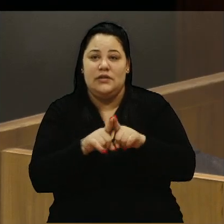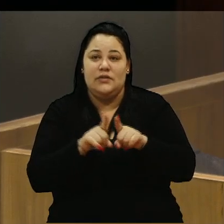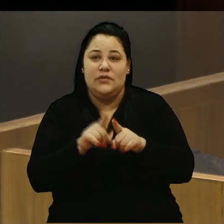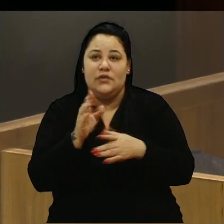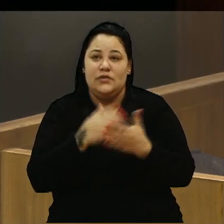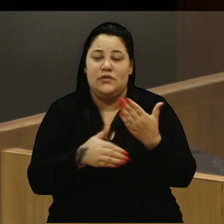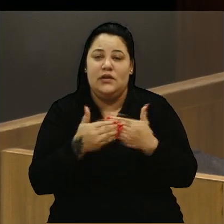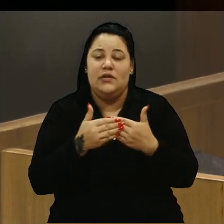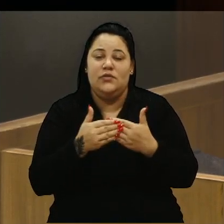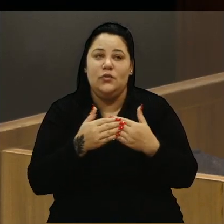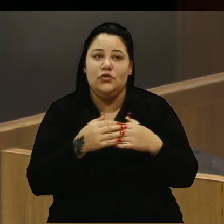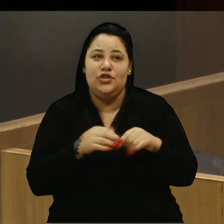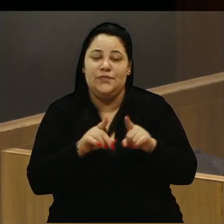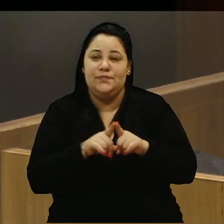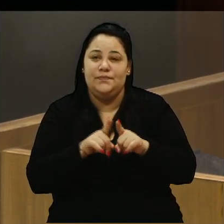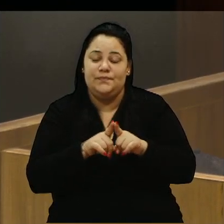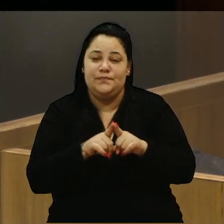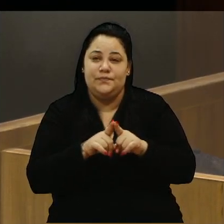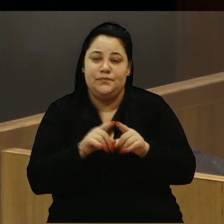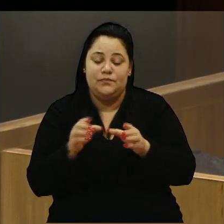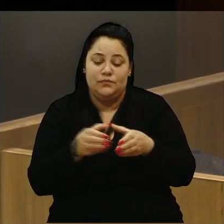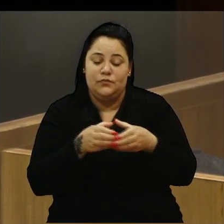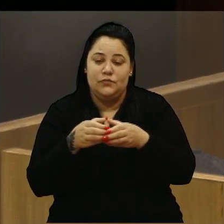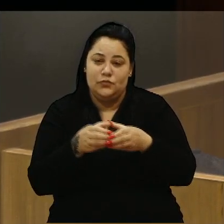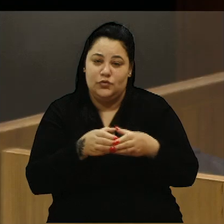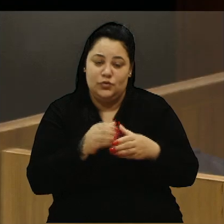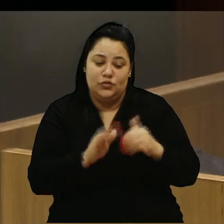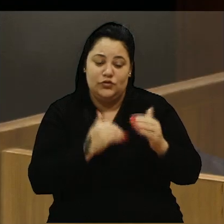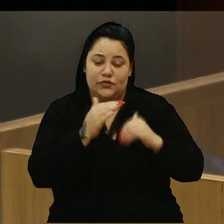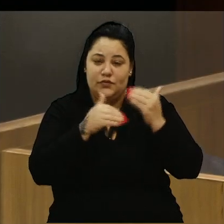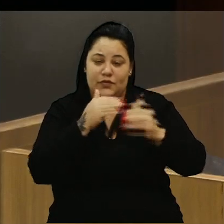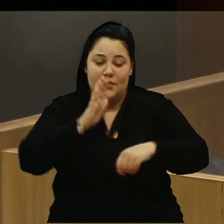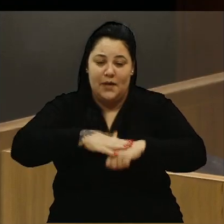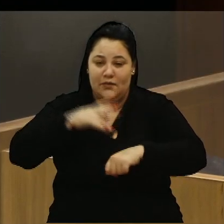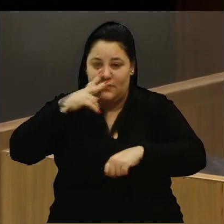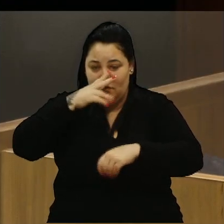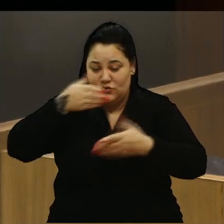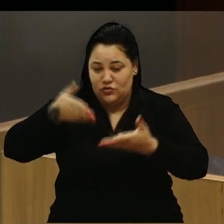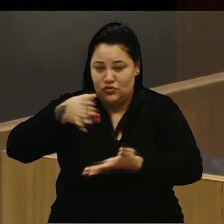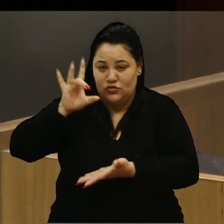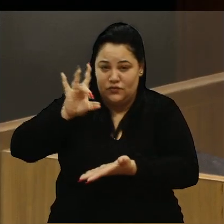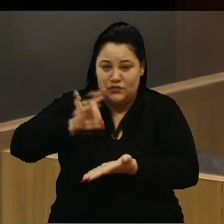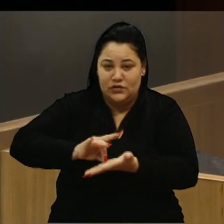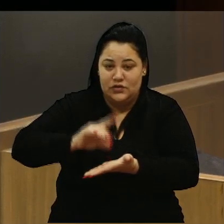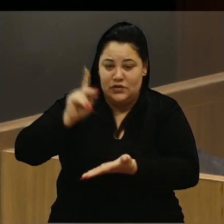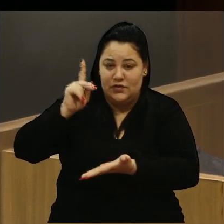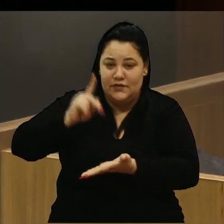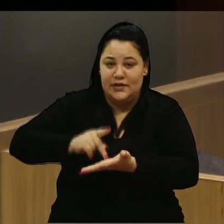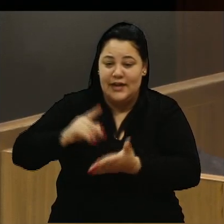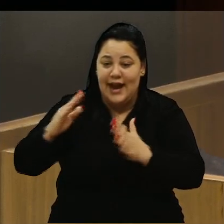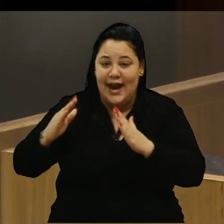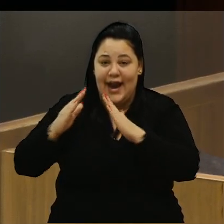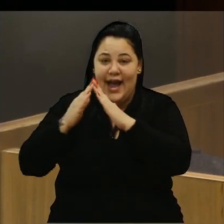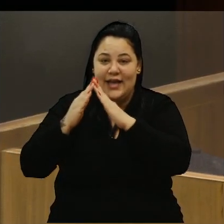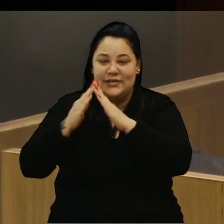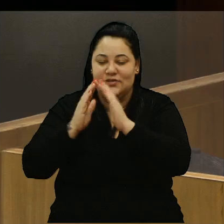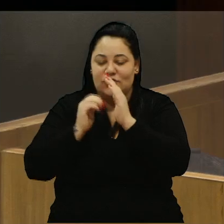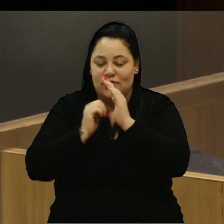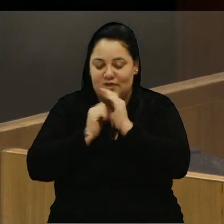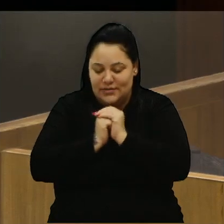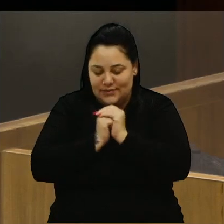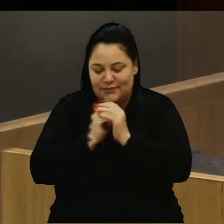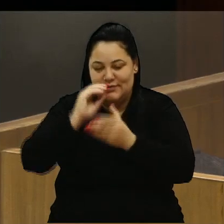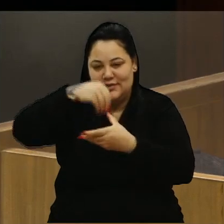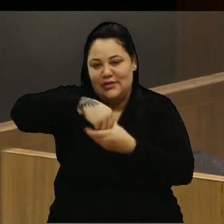essa iniciativa cresceu, se fortaleceu e hoje se consolidou como uma verdadeira casa de oração em nossa cidade.